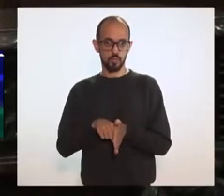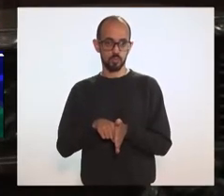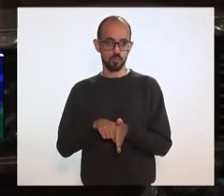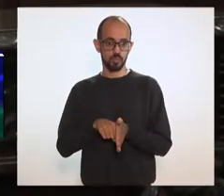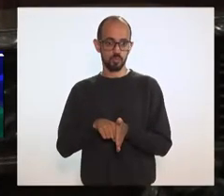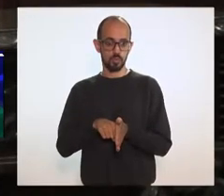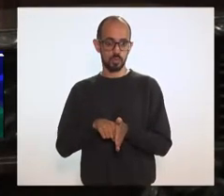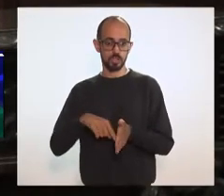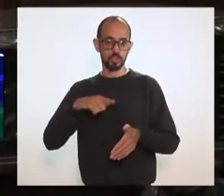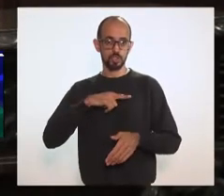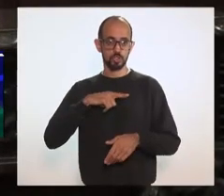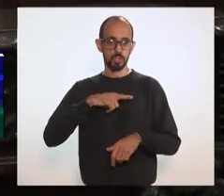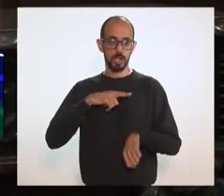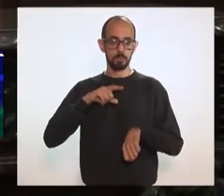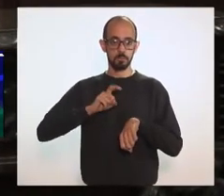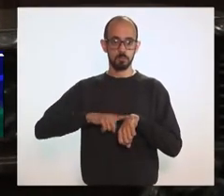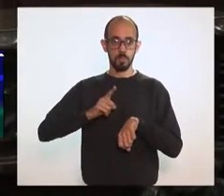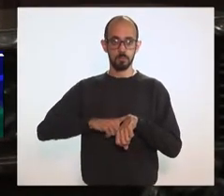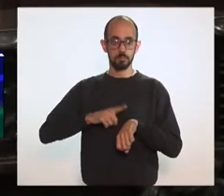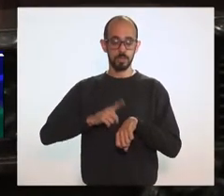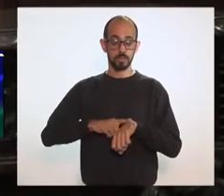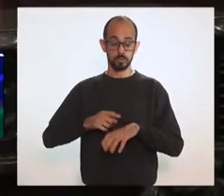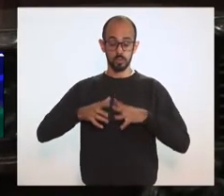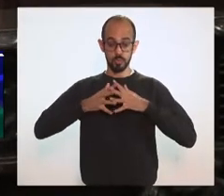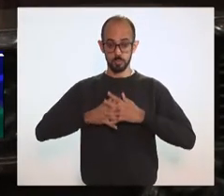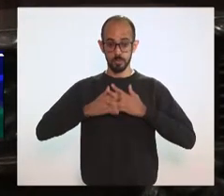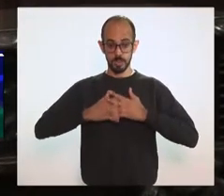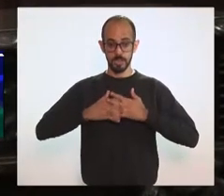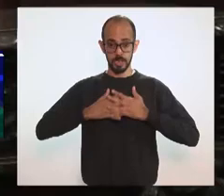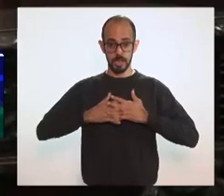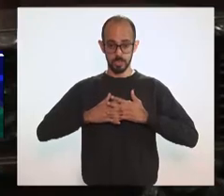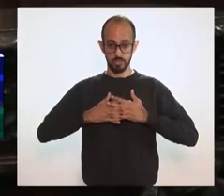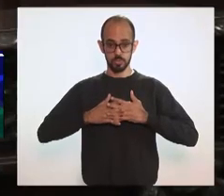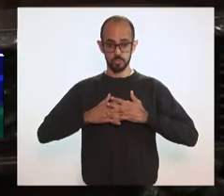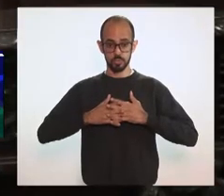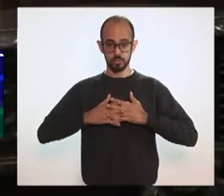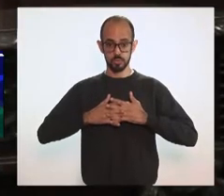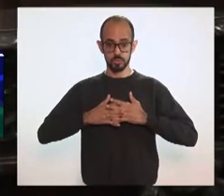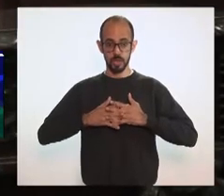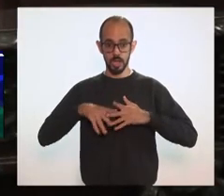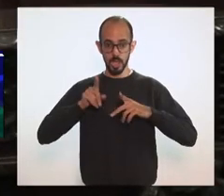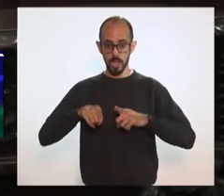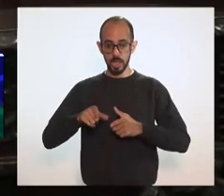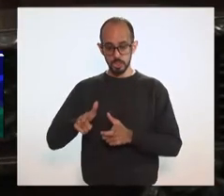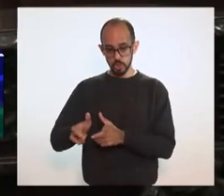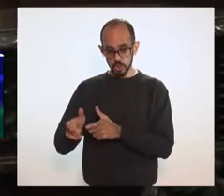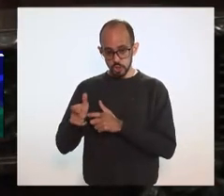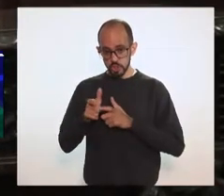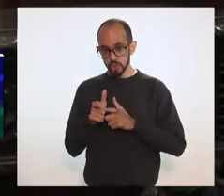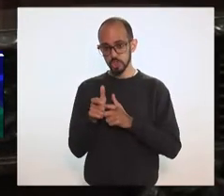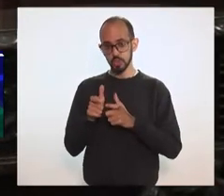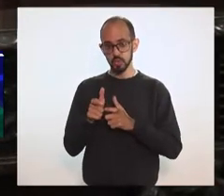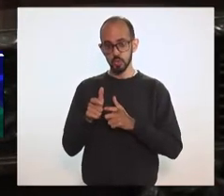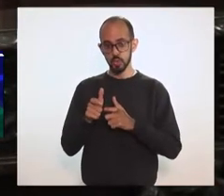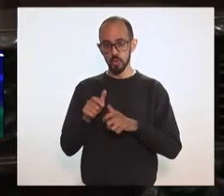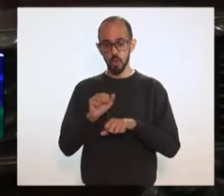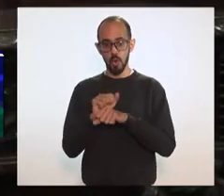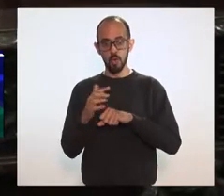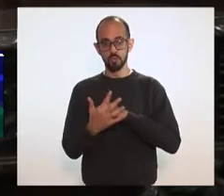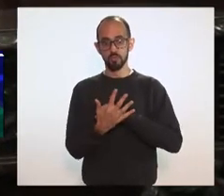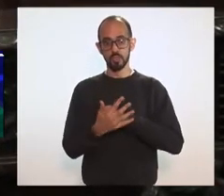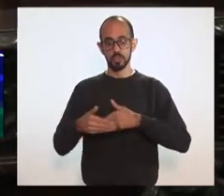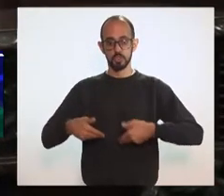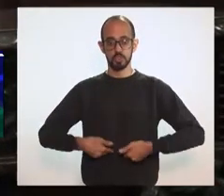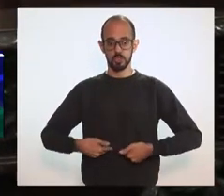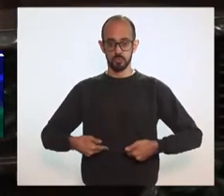momentos dramáticos nas favelas do Rio de Janeiro. São tiros, Covid e fome. E aí,